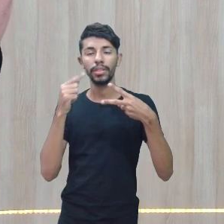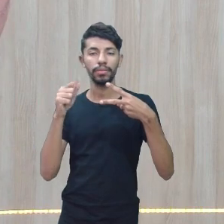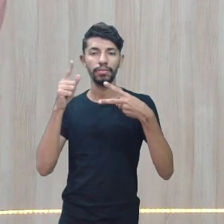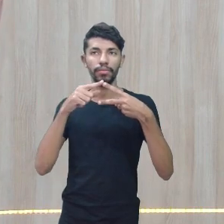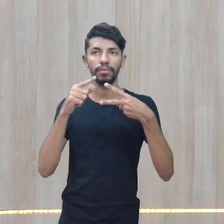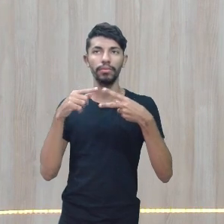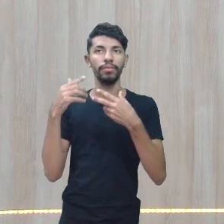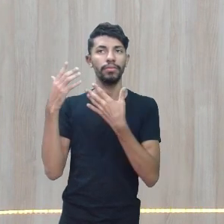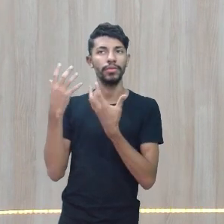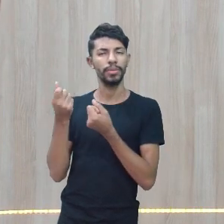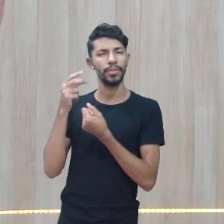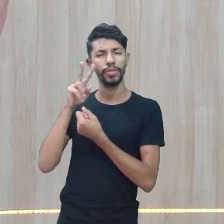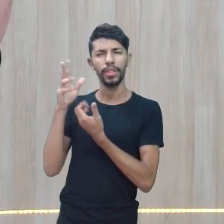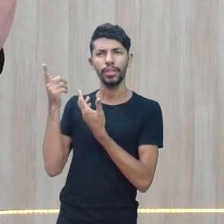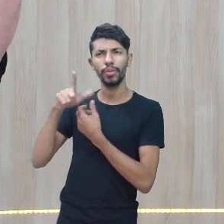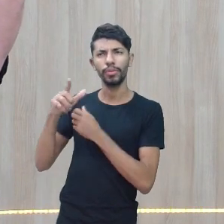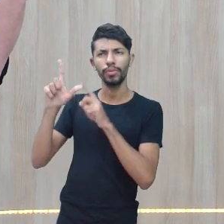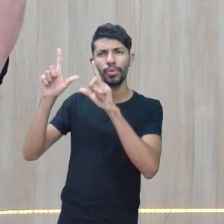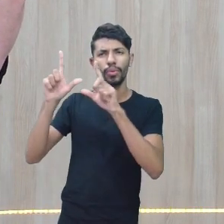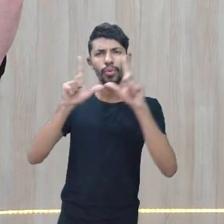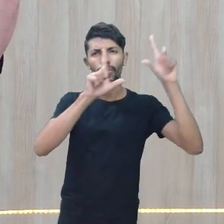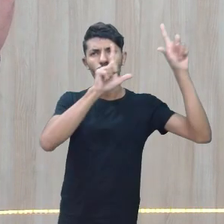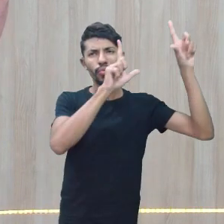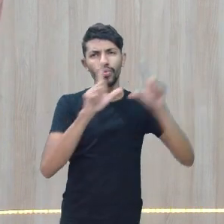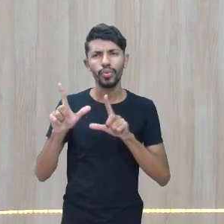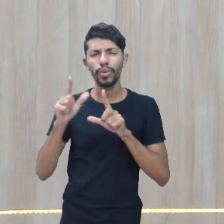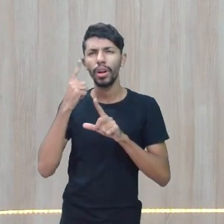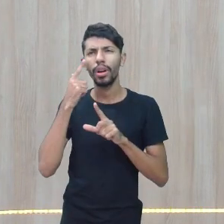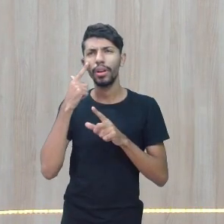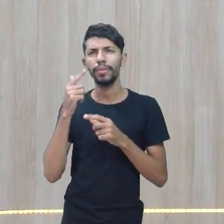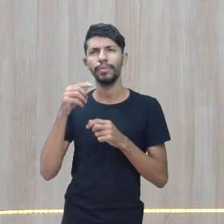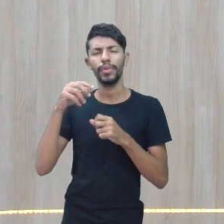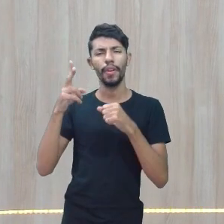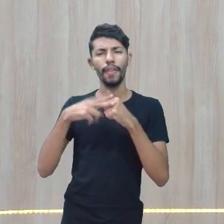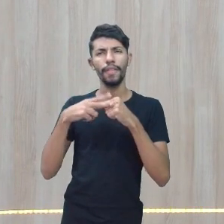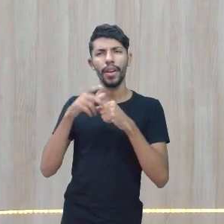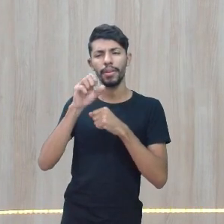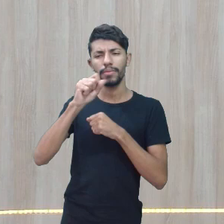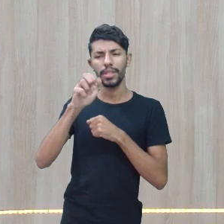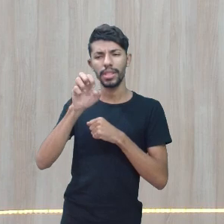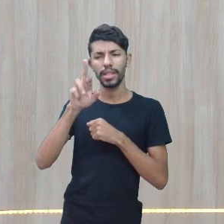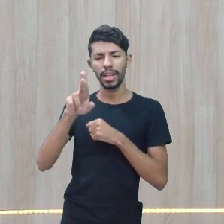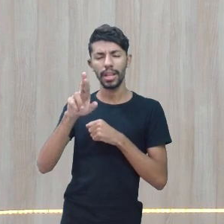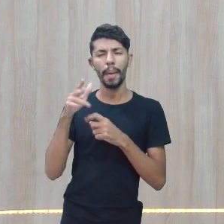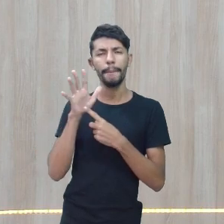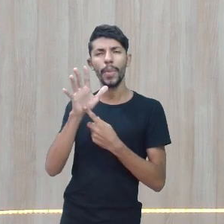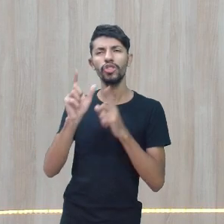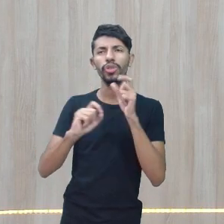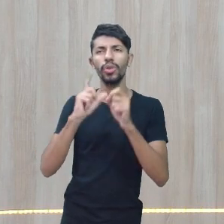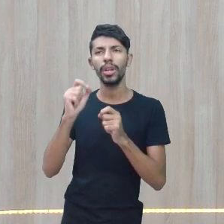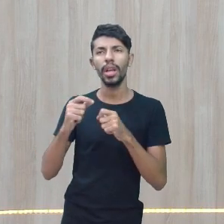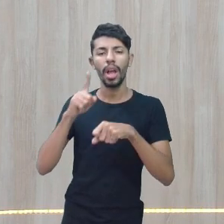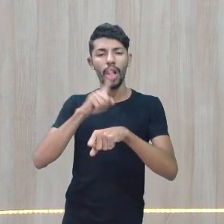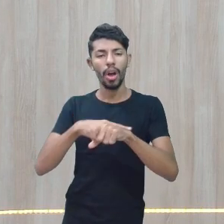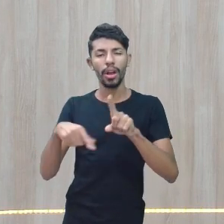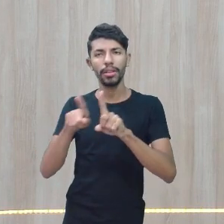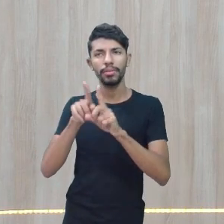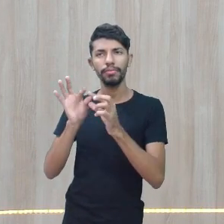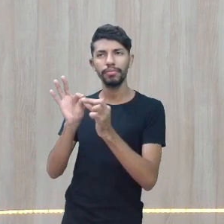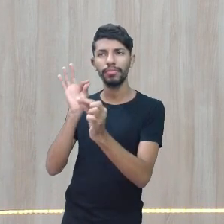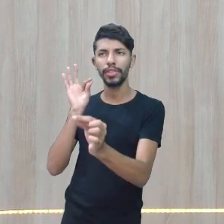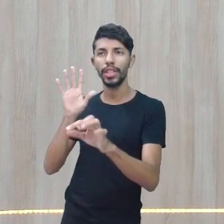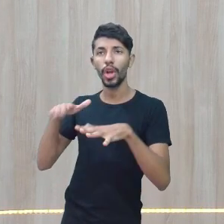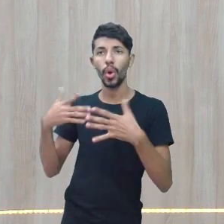situação, vamos ver lá novamente, o verbo ser indicando hora e distância, quando o verbo ser concorda com o